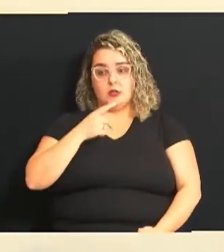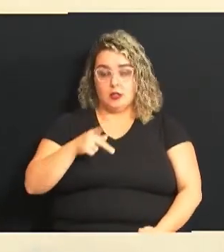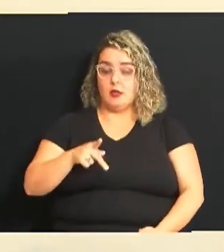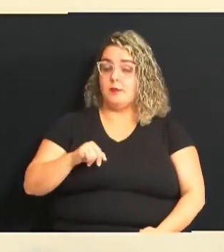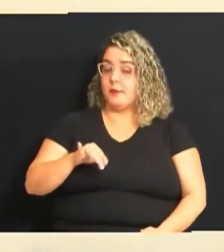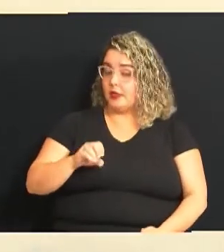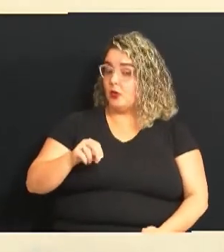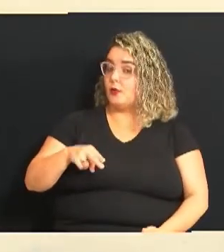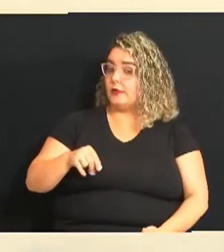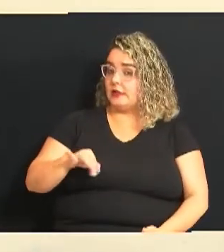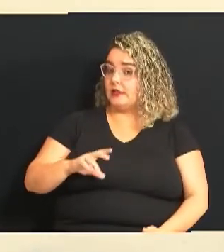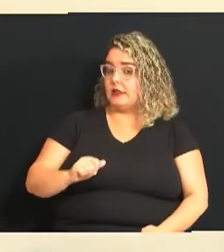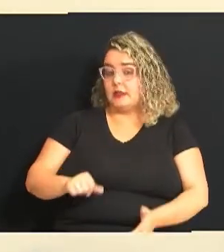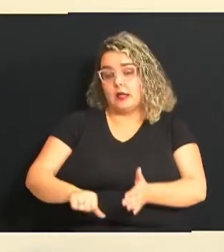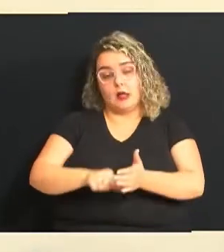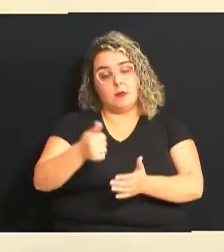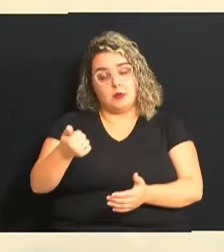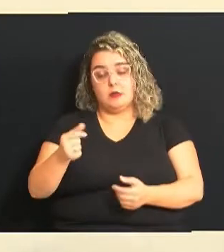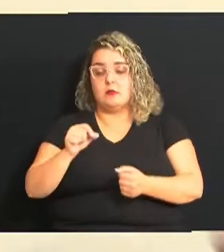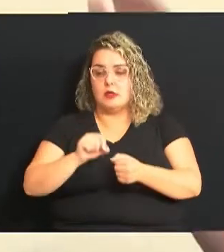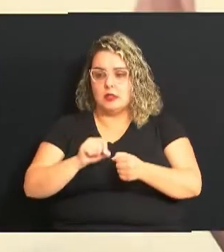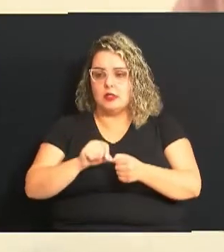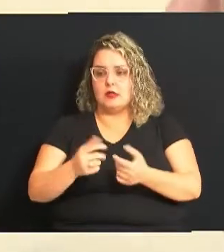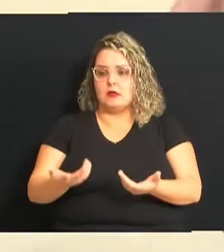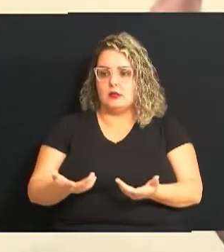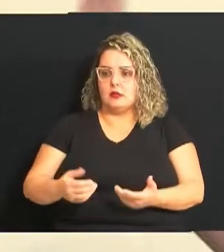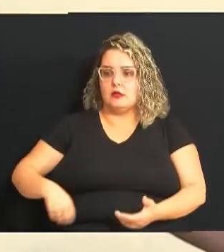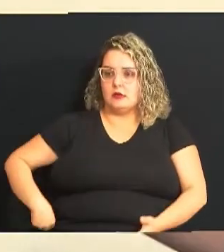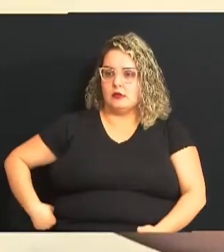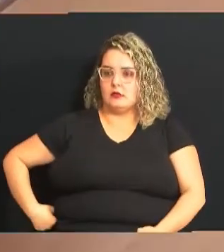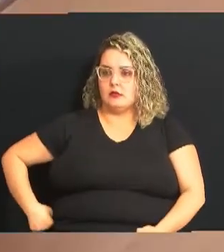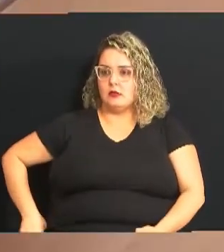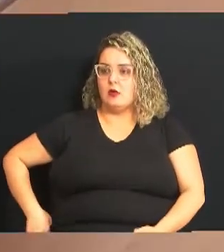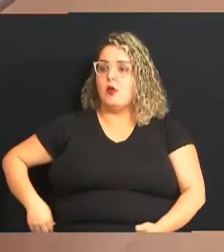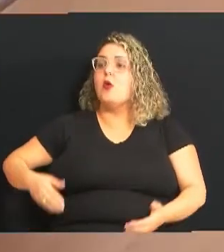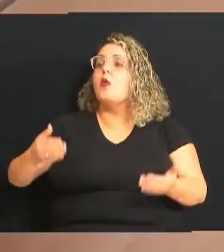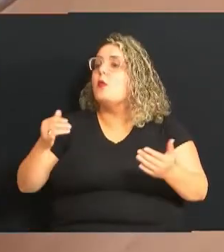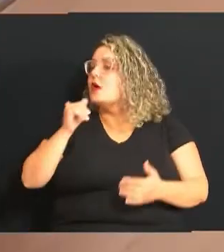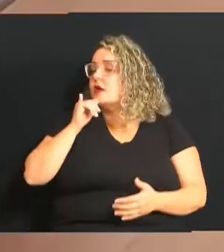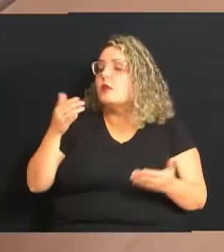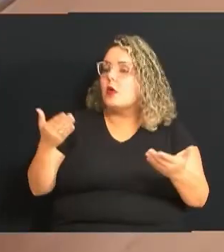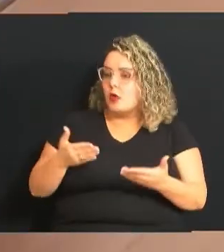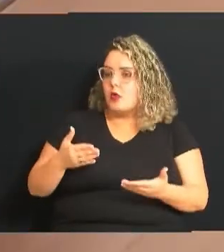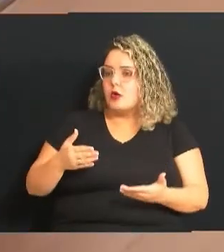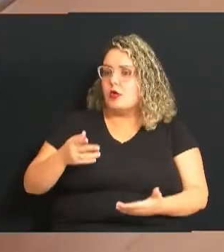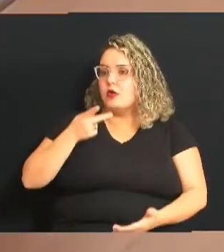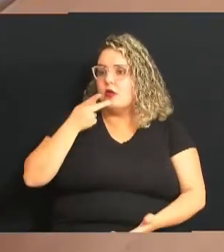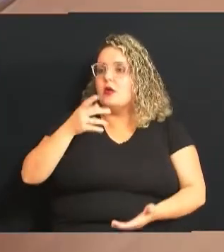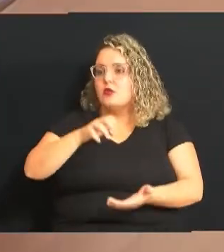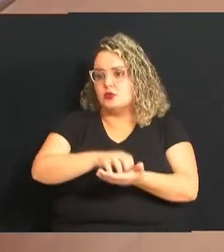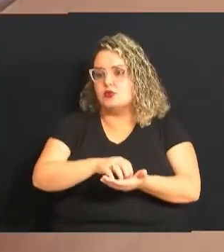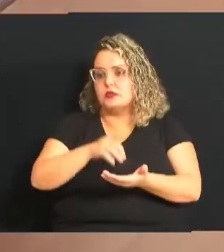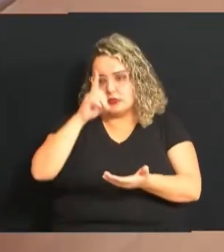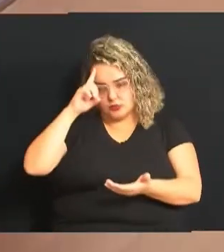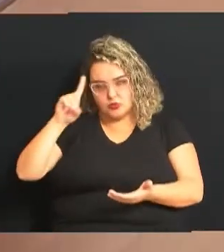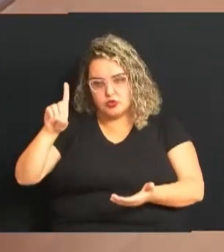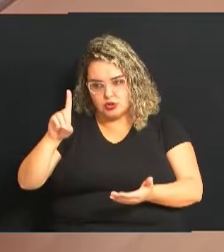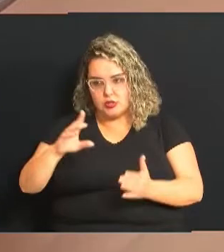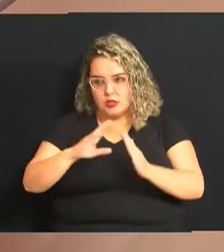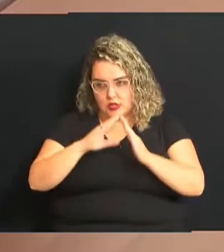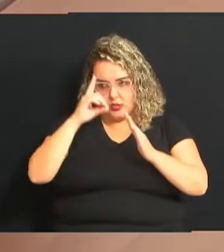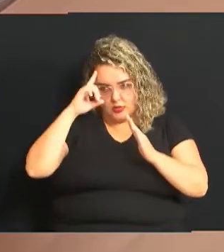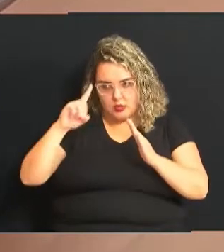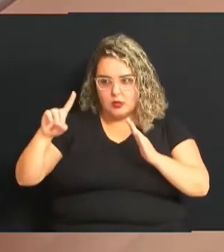gente não pode esquecer nesse ponto de vista. Por exemplo, hoje, Carla, a gente falou lá do centro o